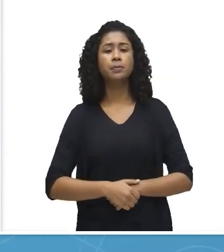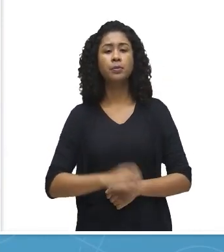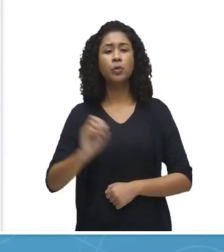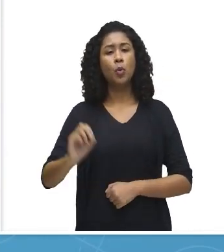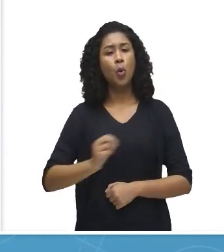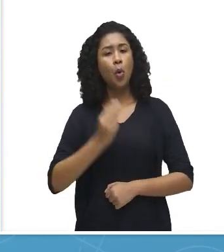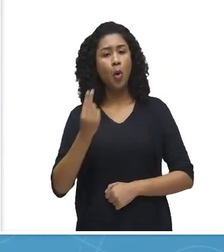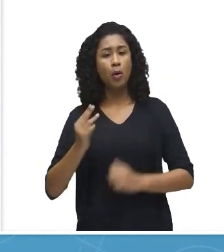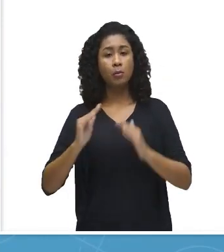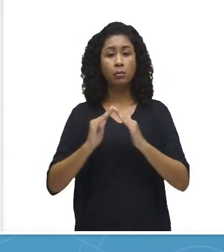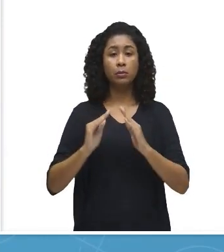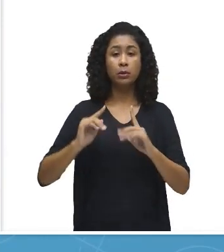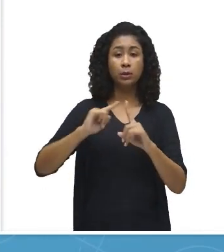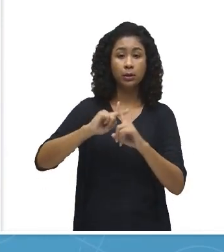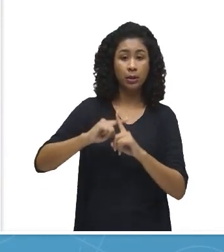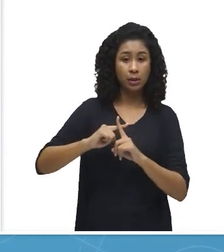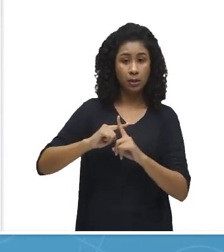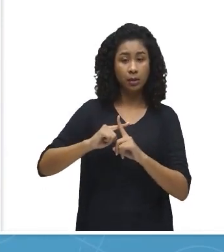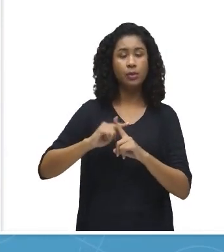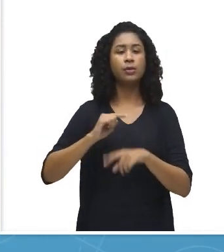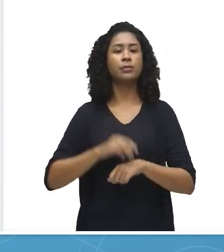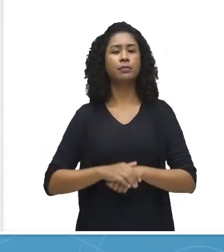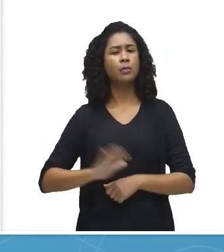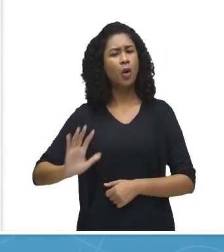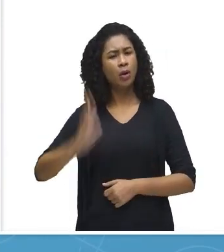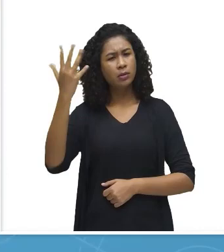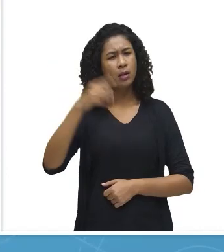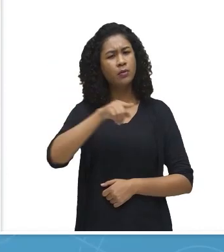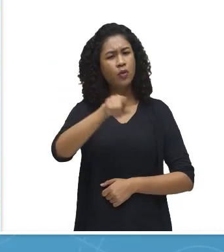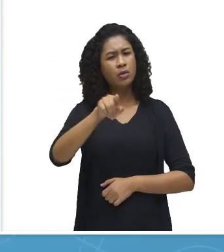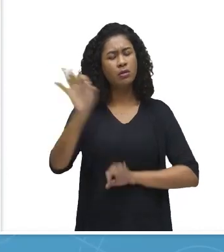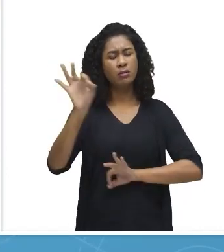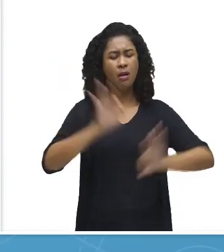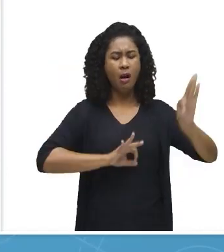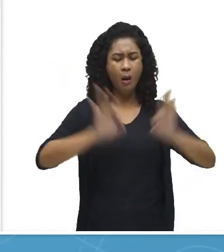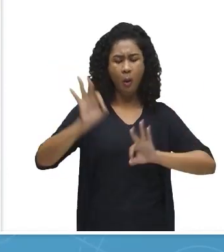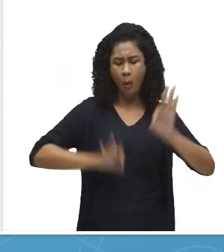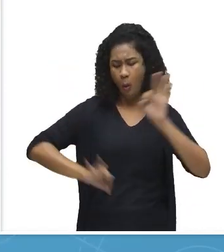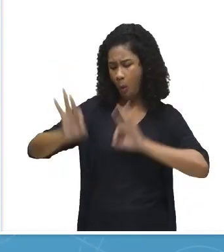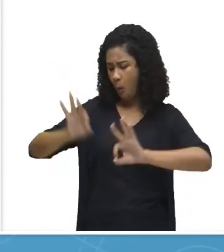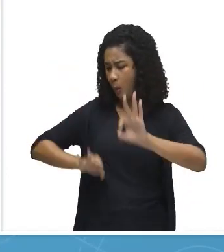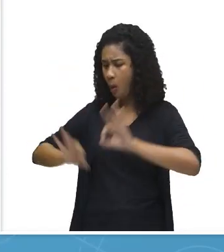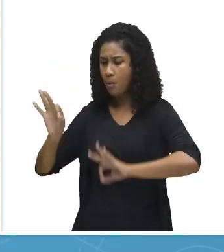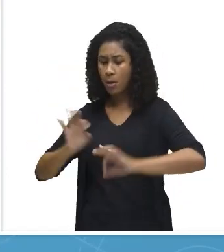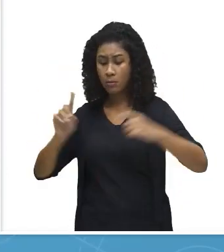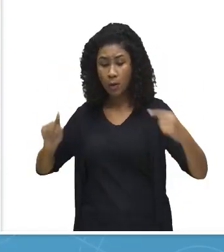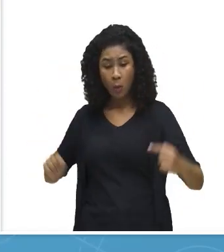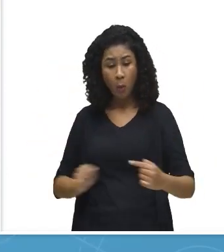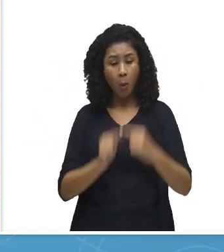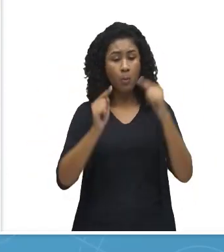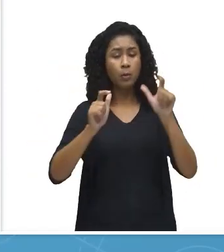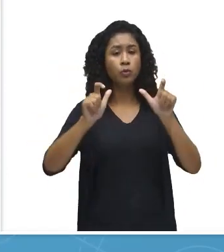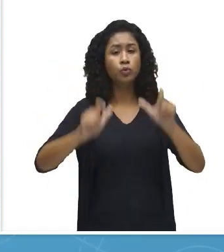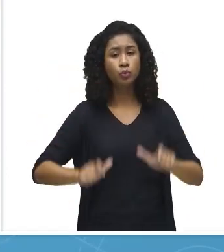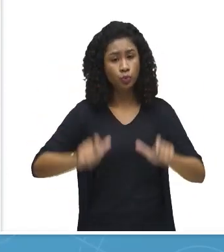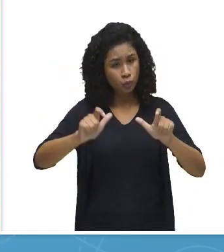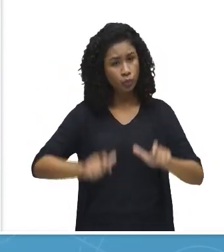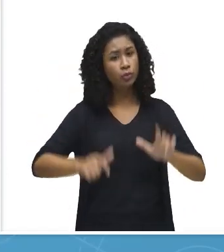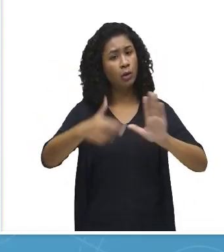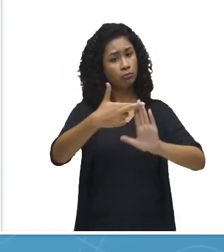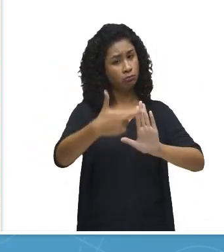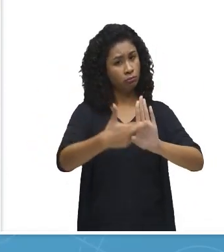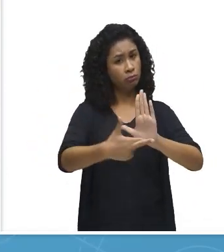uma igreja, por exemplo, muitas das vezes você se arruma todo, né, para estar dentro daqueles padrões de que o lugar te